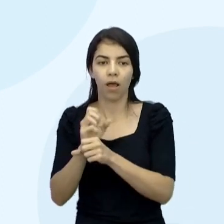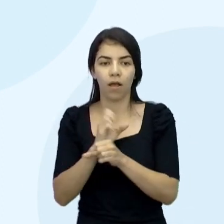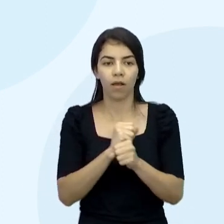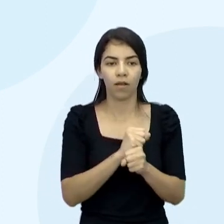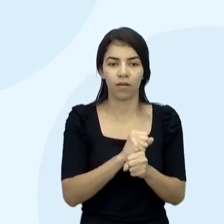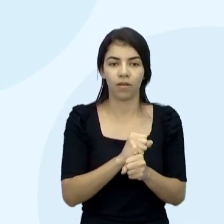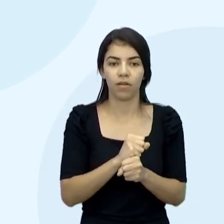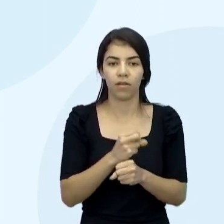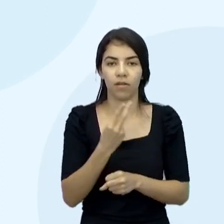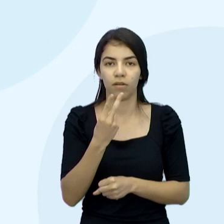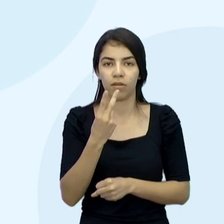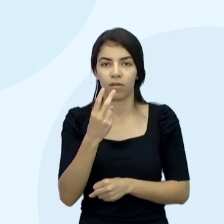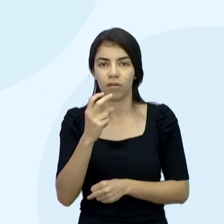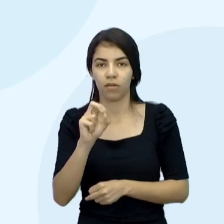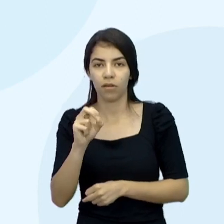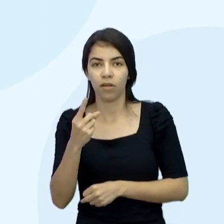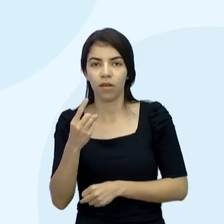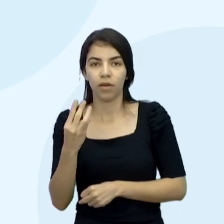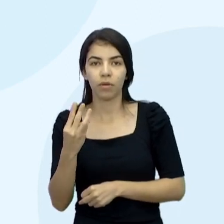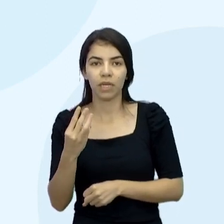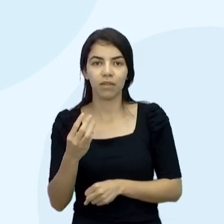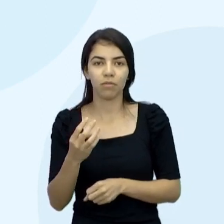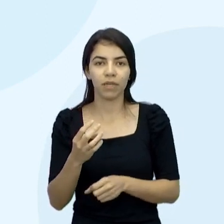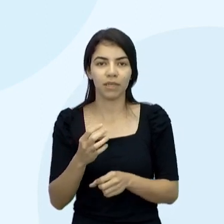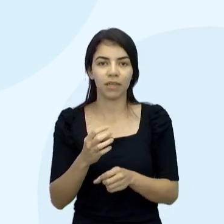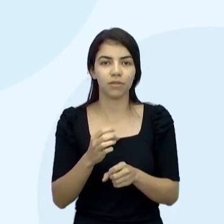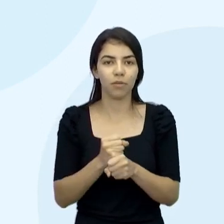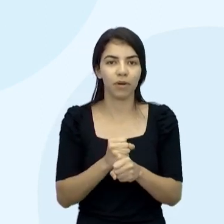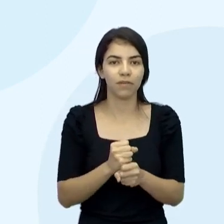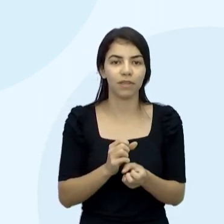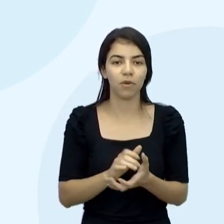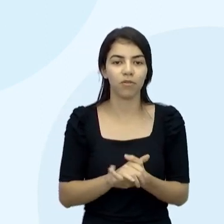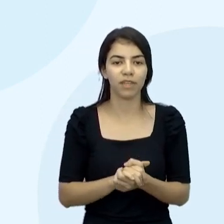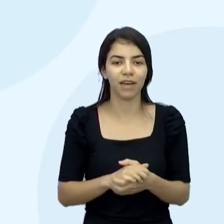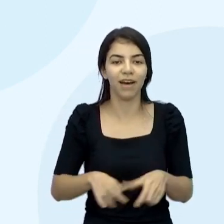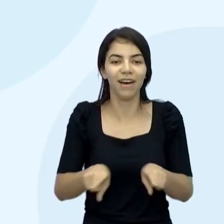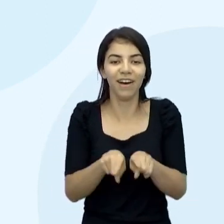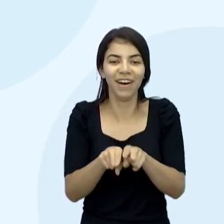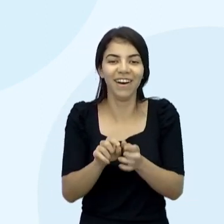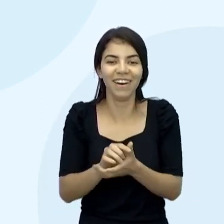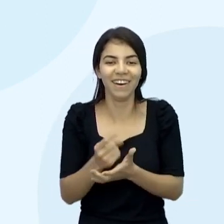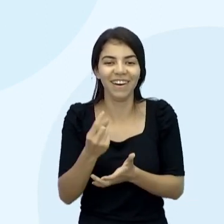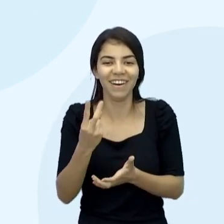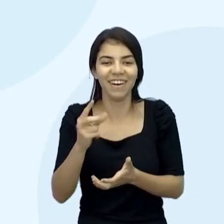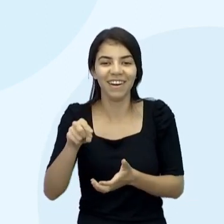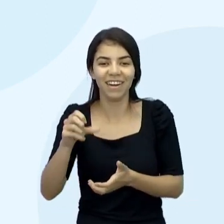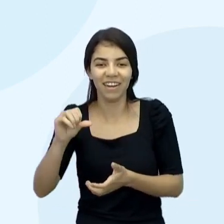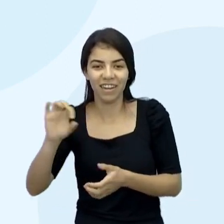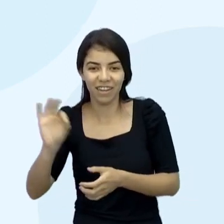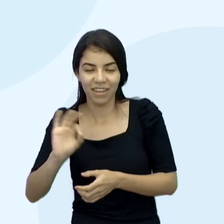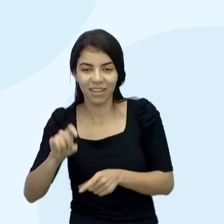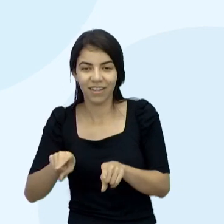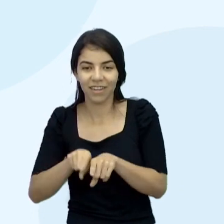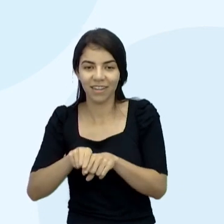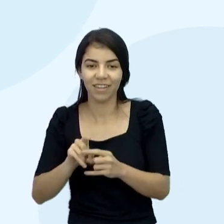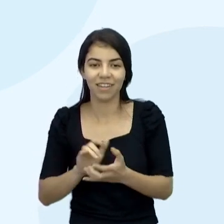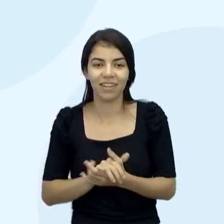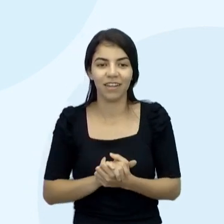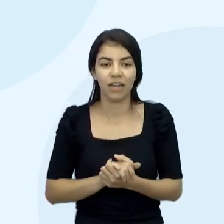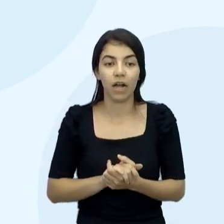maior do que era em 2013. Puxado esse aumento entre as mulheres, tá maior entre elas,